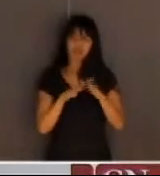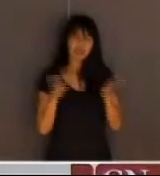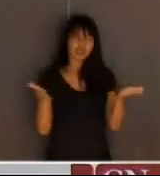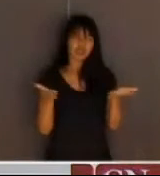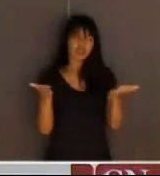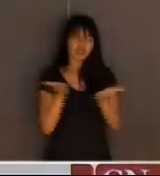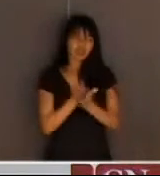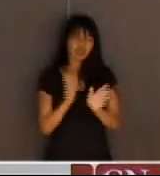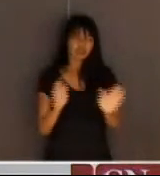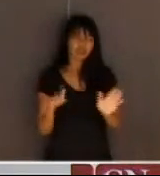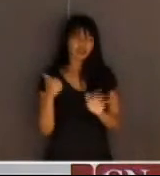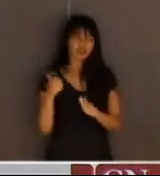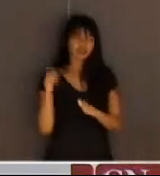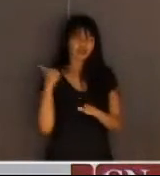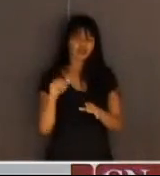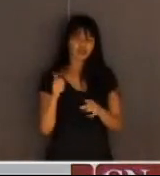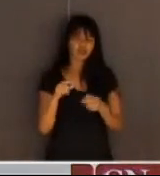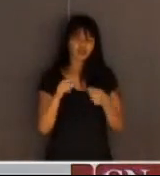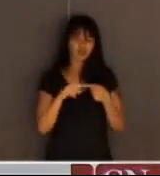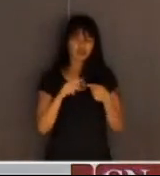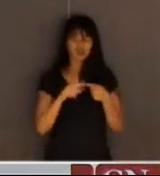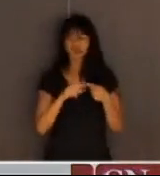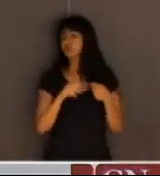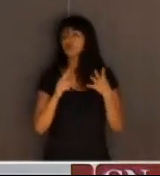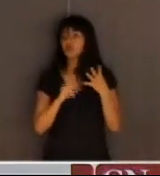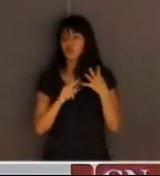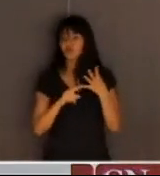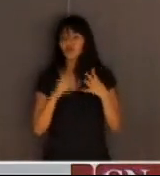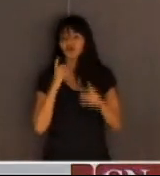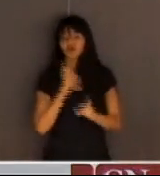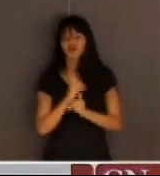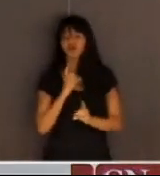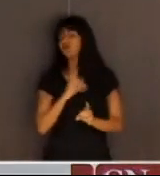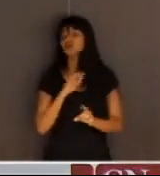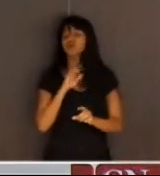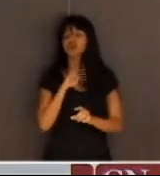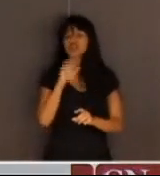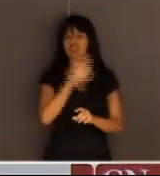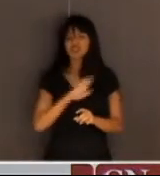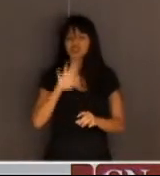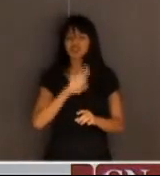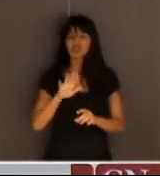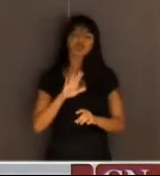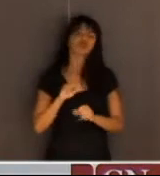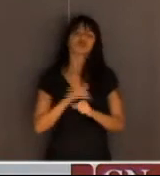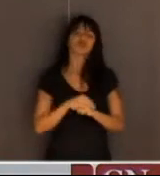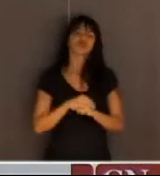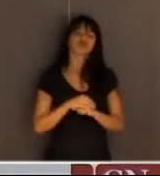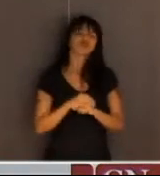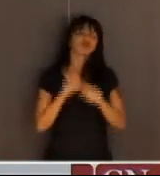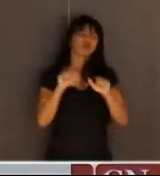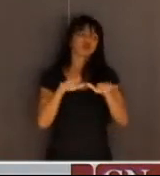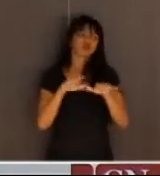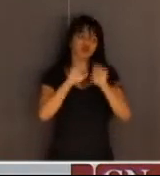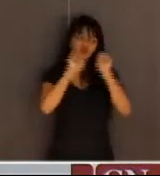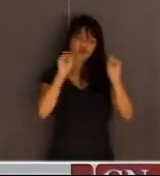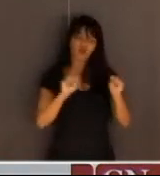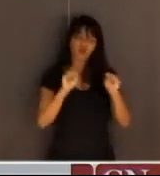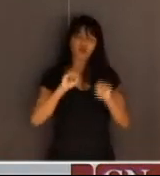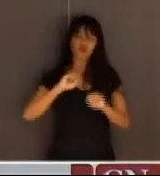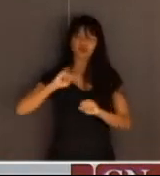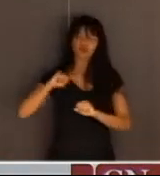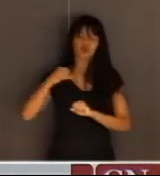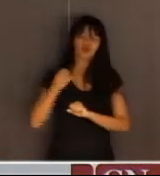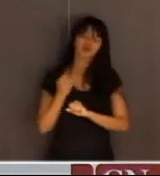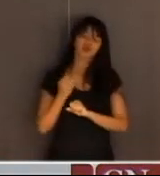do primeiro dia do 4º Encontro Nacional do Ministério Público do Tribunal do Júri. Agradecemos às senhoras e aos senhores a